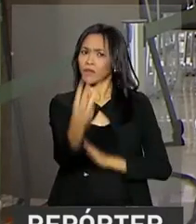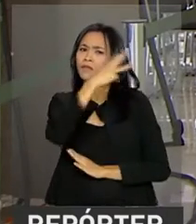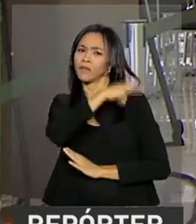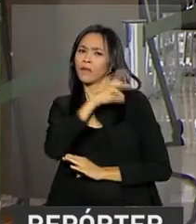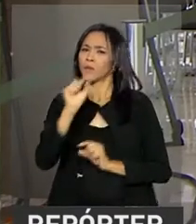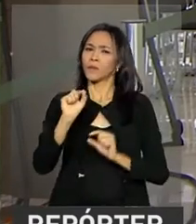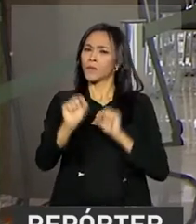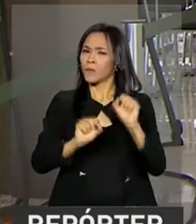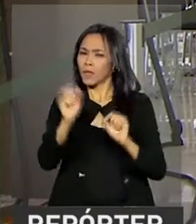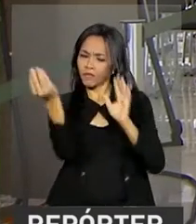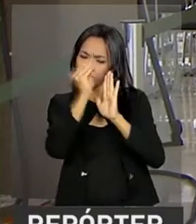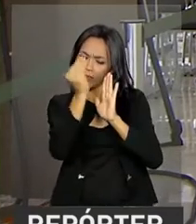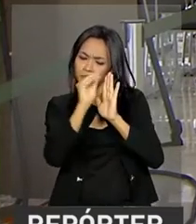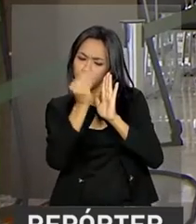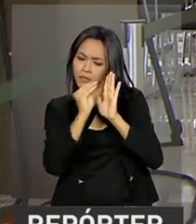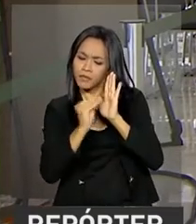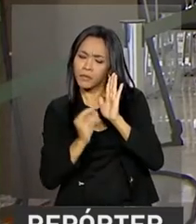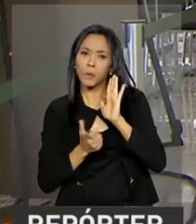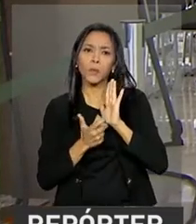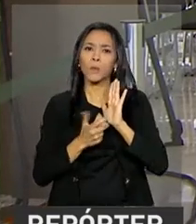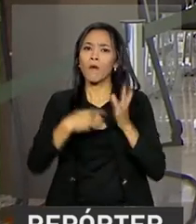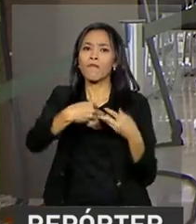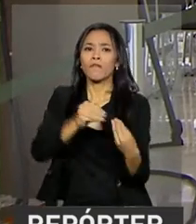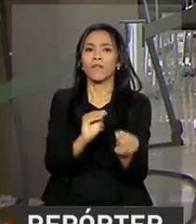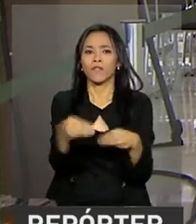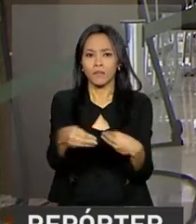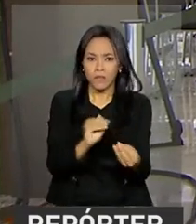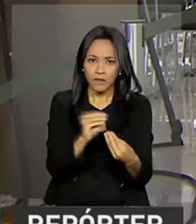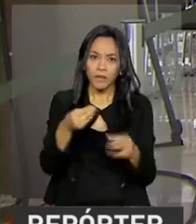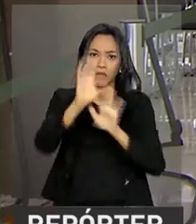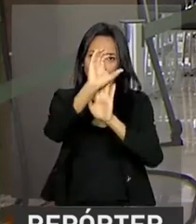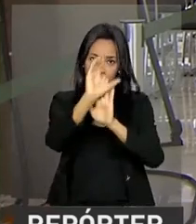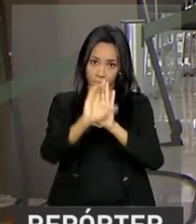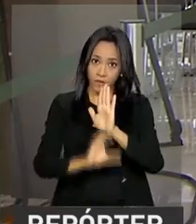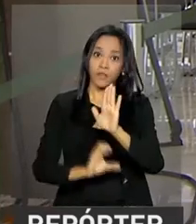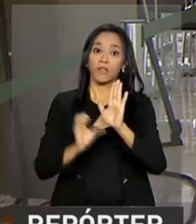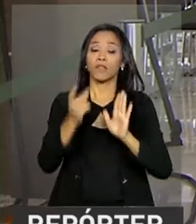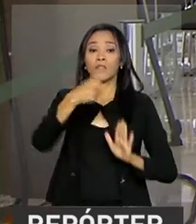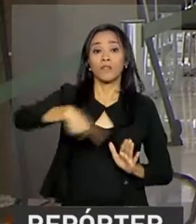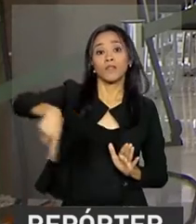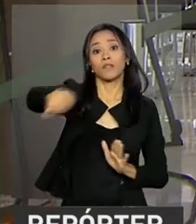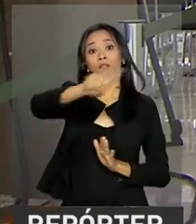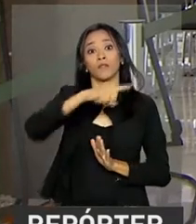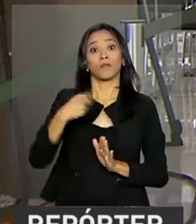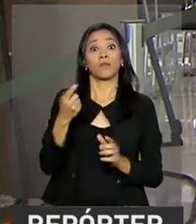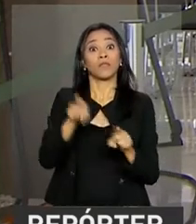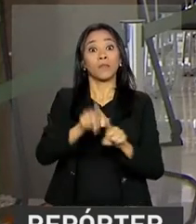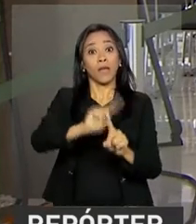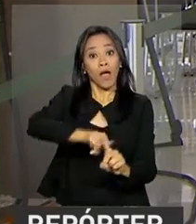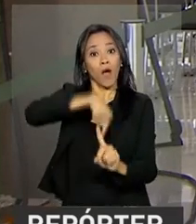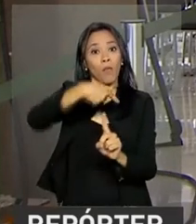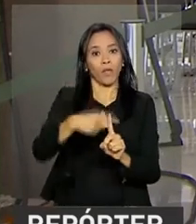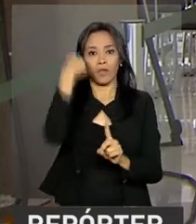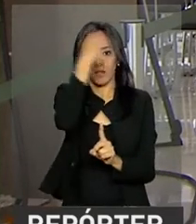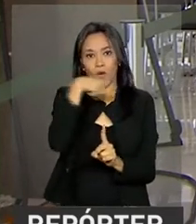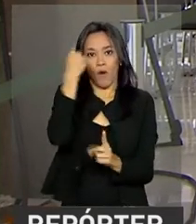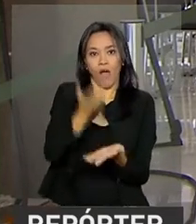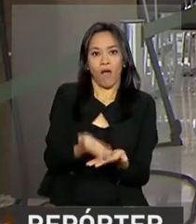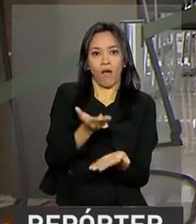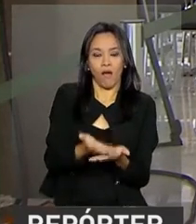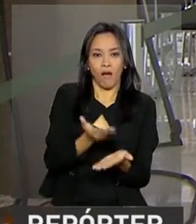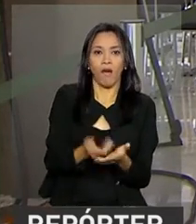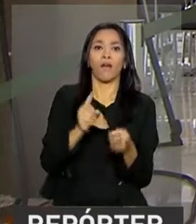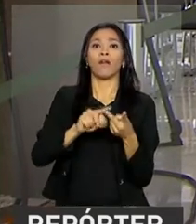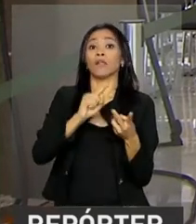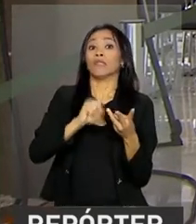prevê aí entre outros pontos a flexibilização do currículo dos estudantes o aumento da carga horária a oferta